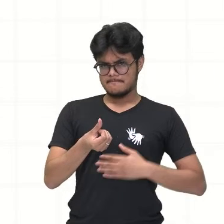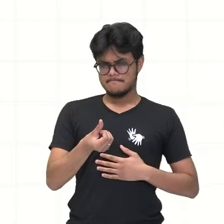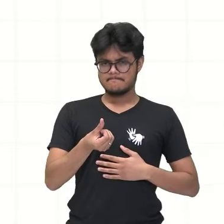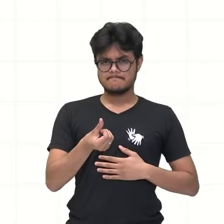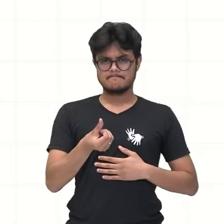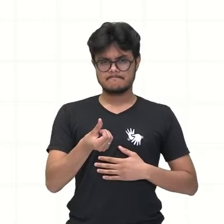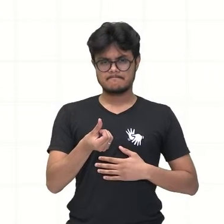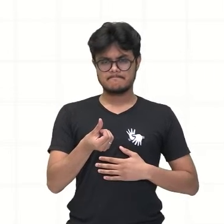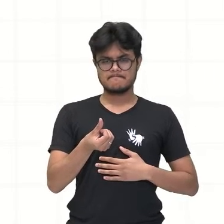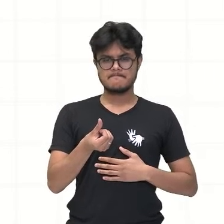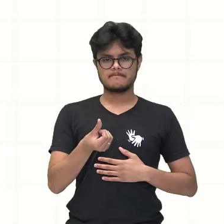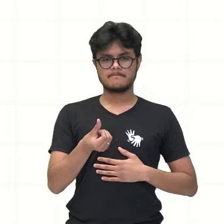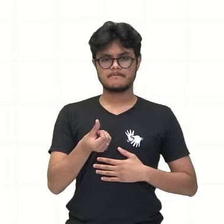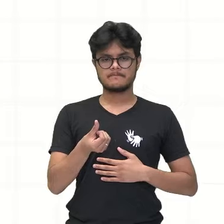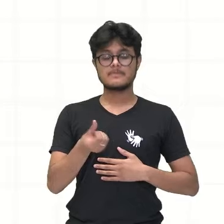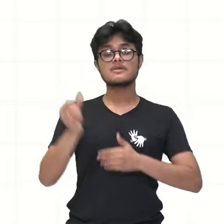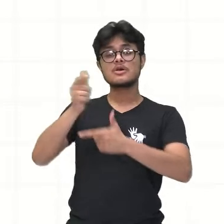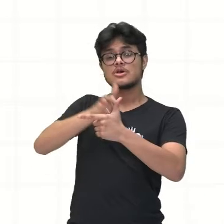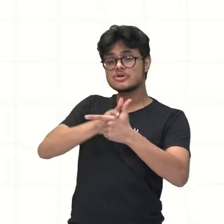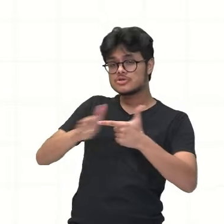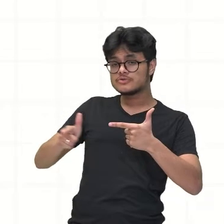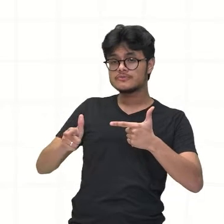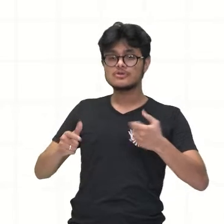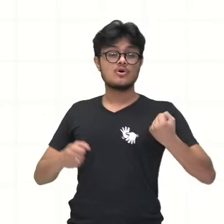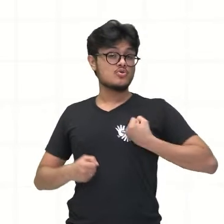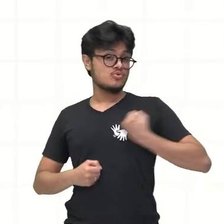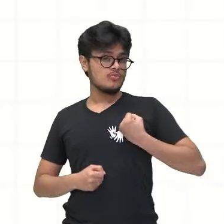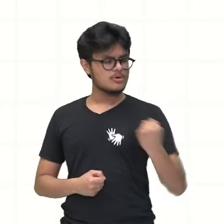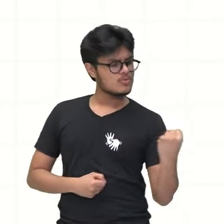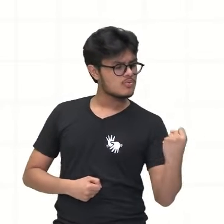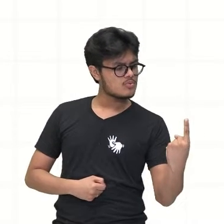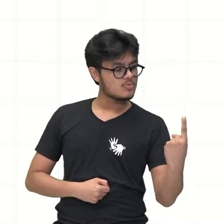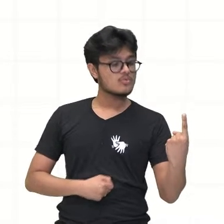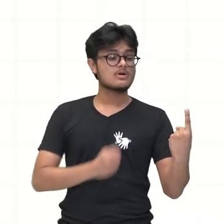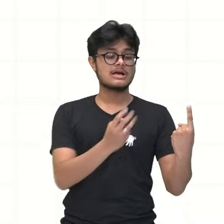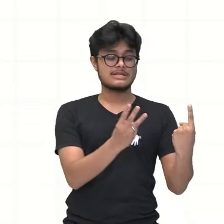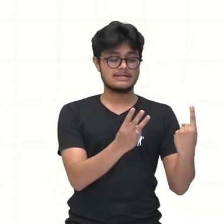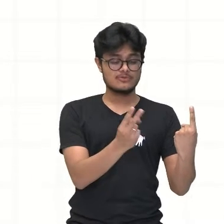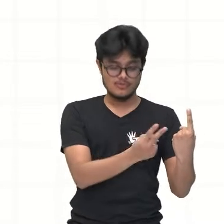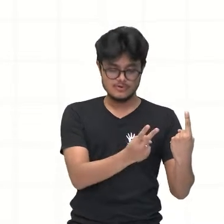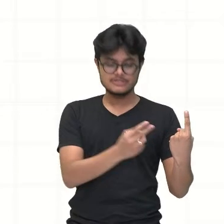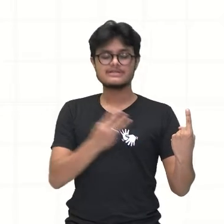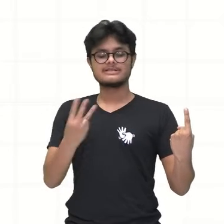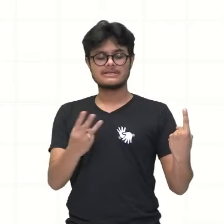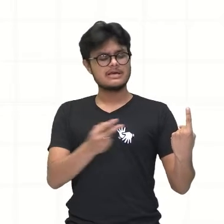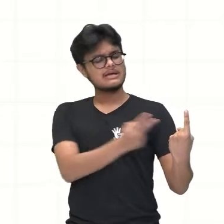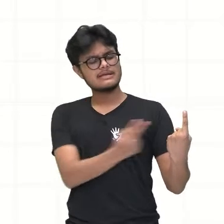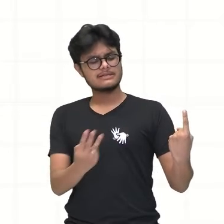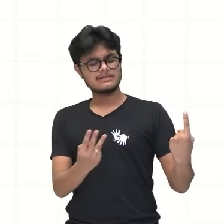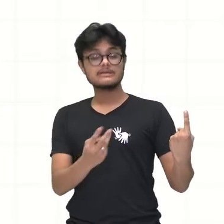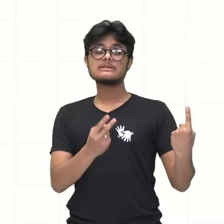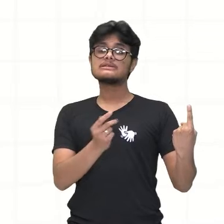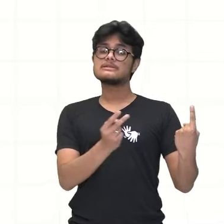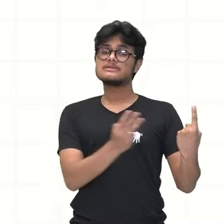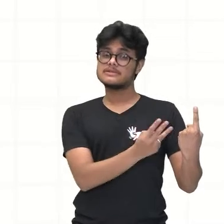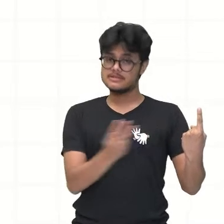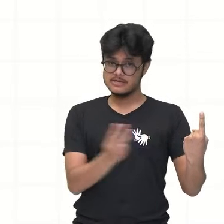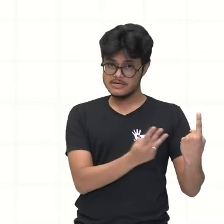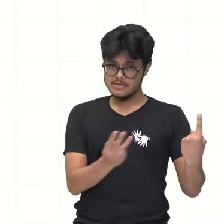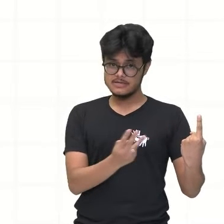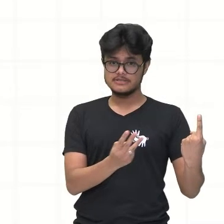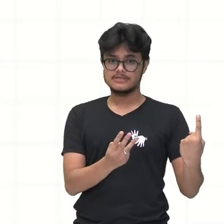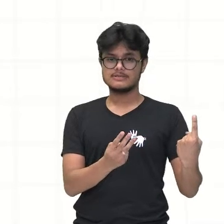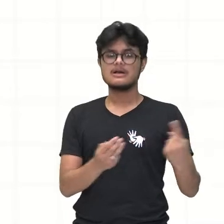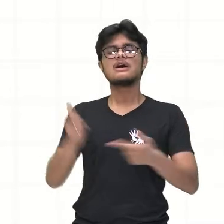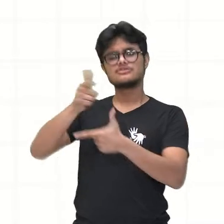esse 6 aqui, pela quantidade de números que eu somei. E aqui eu somei 3 números, né? O número 1, o